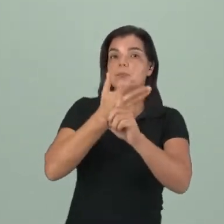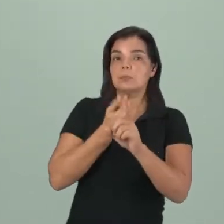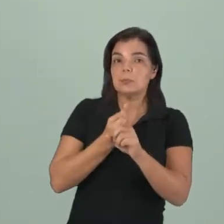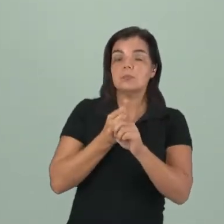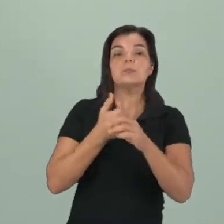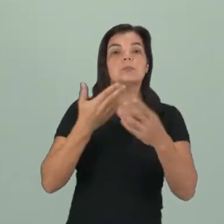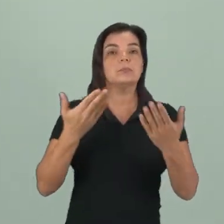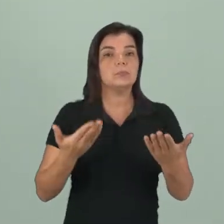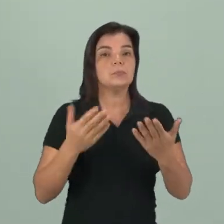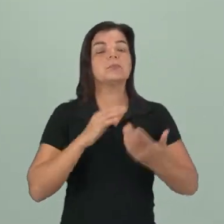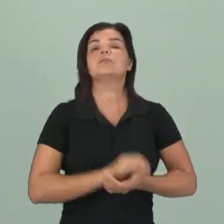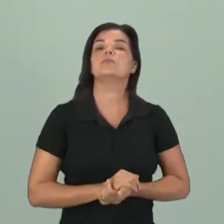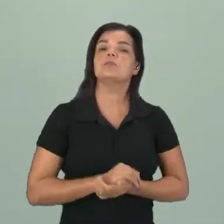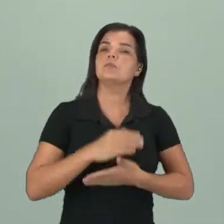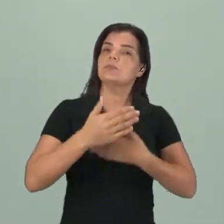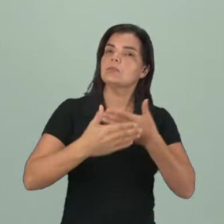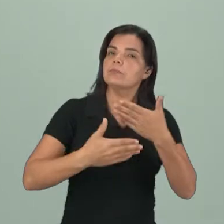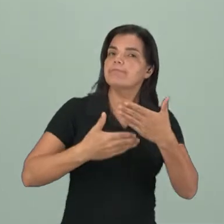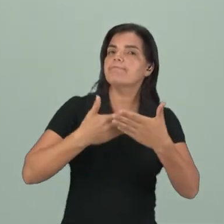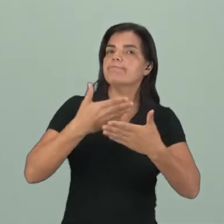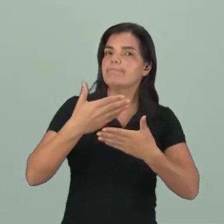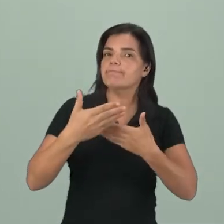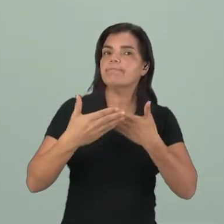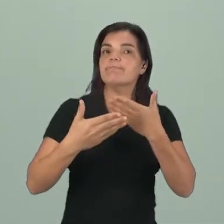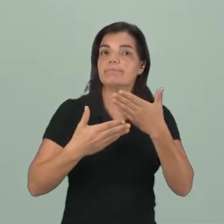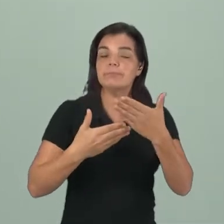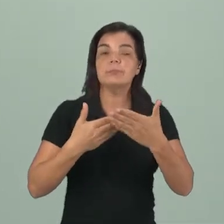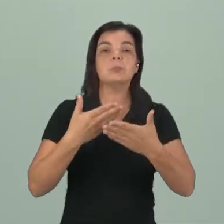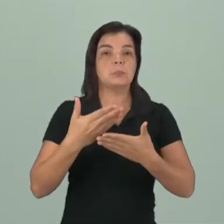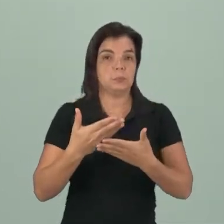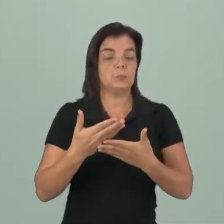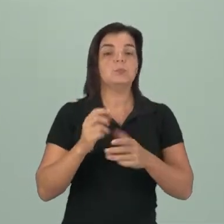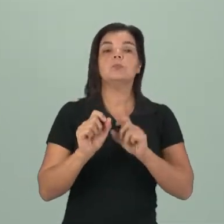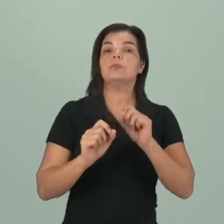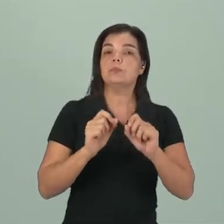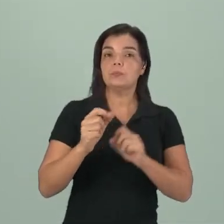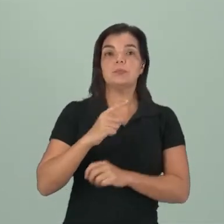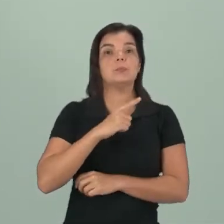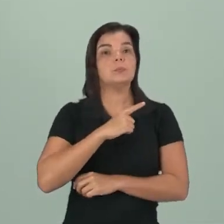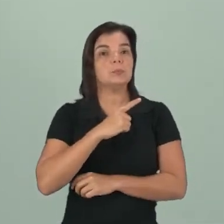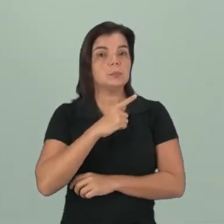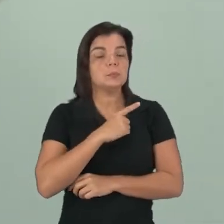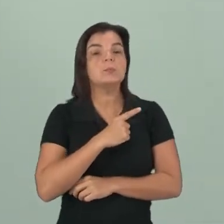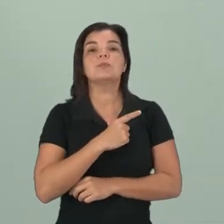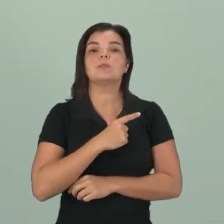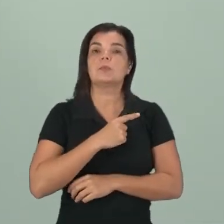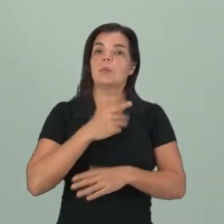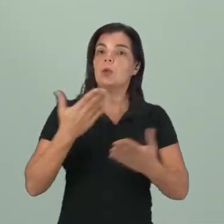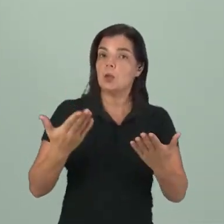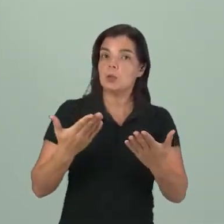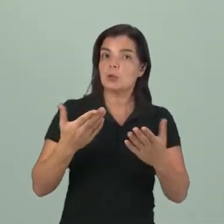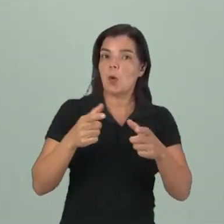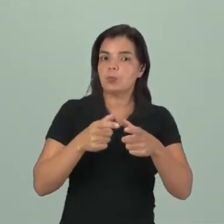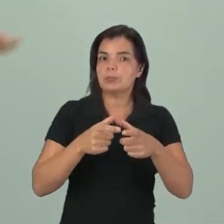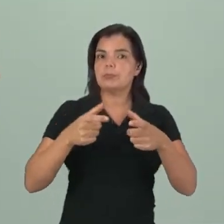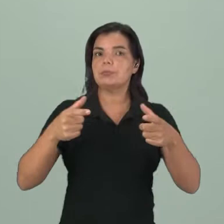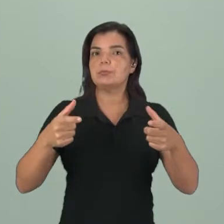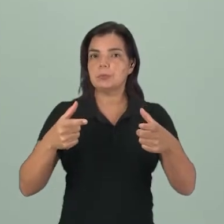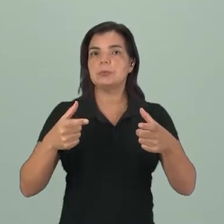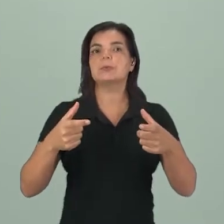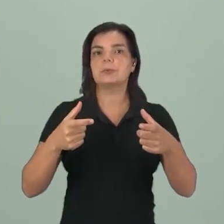artísticos. Então, foi um processo, um período em que houve esse grande avanço, essas